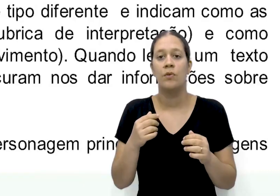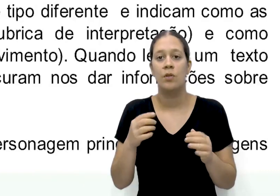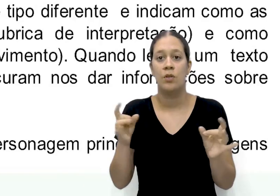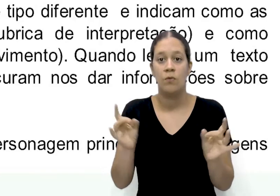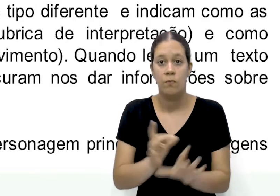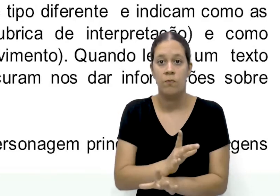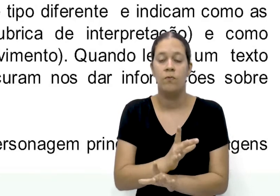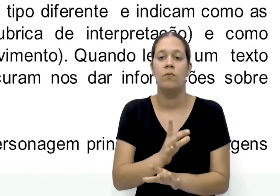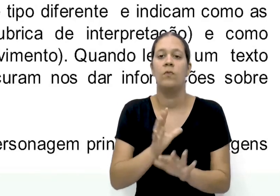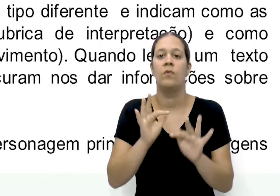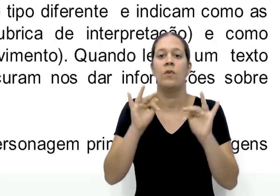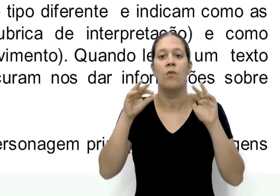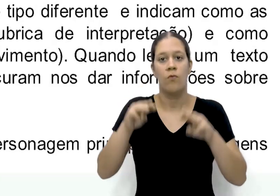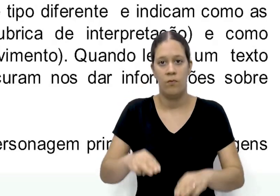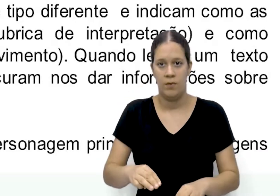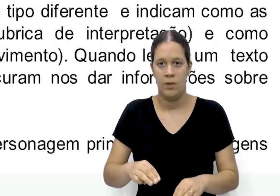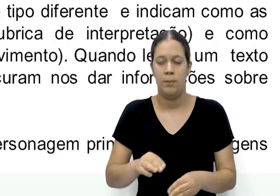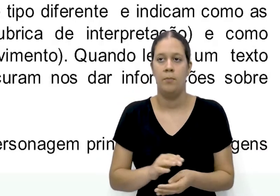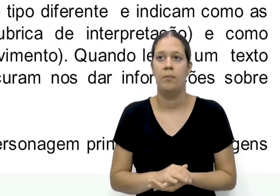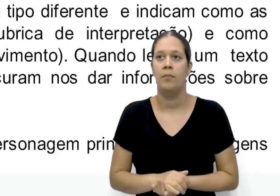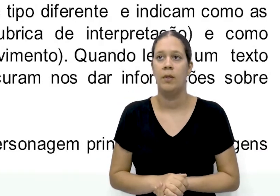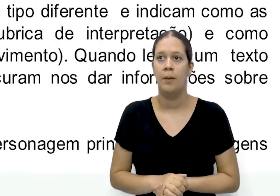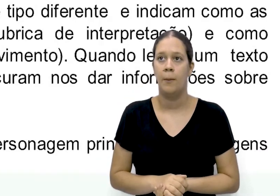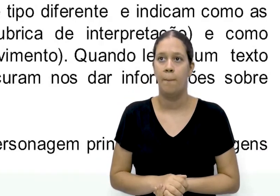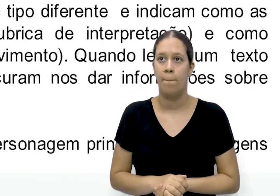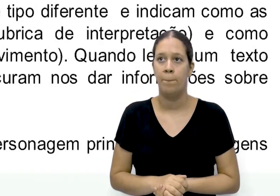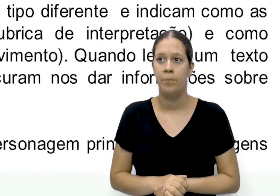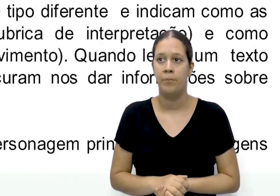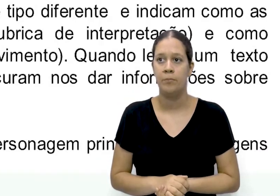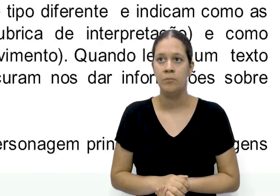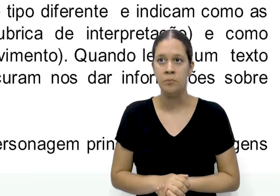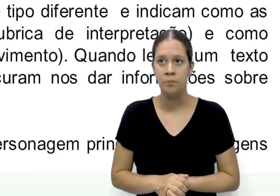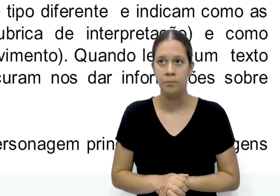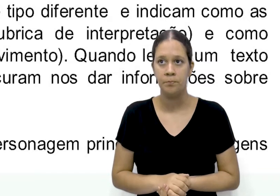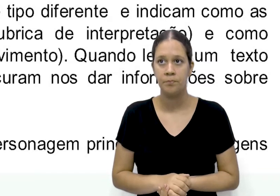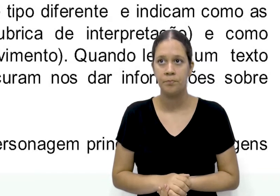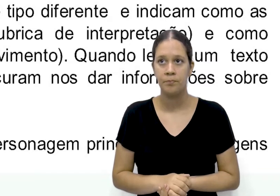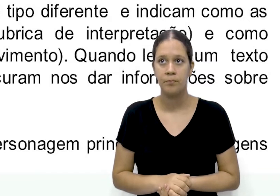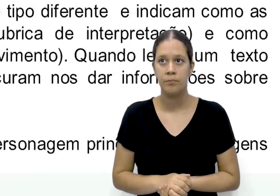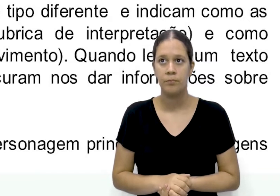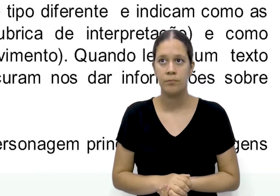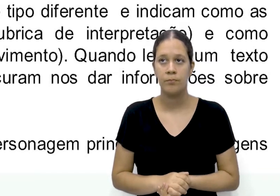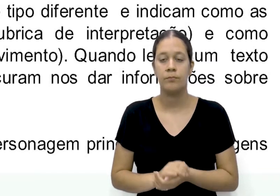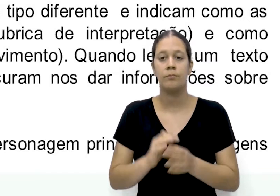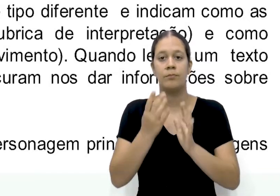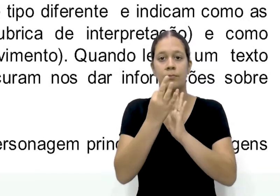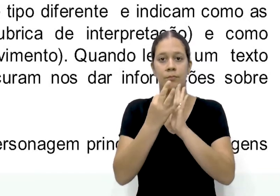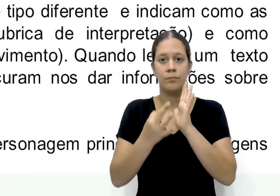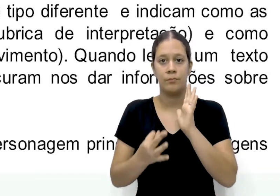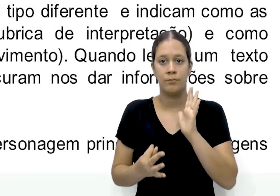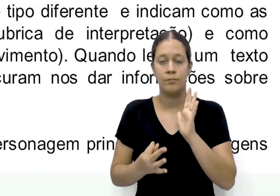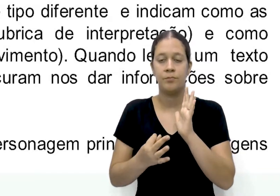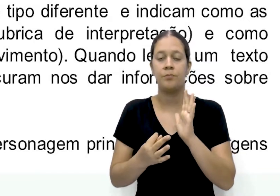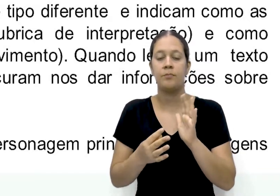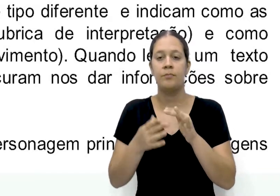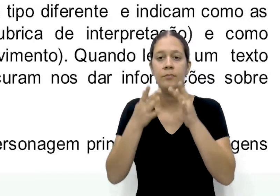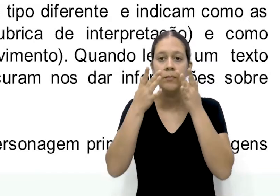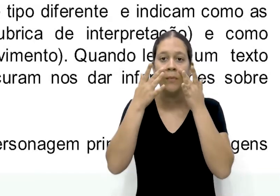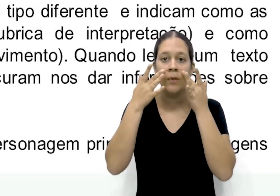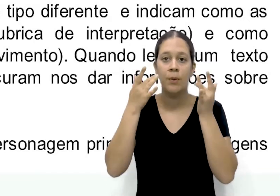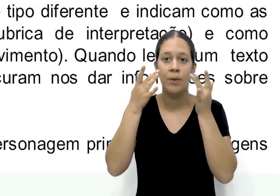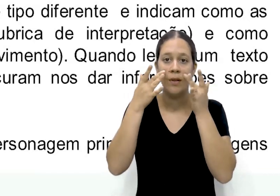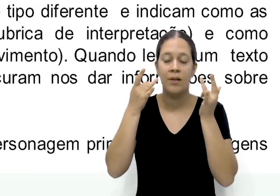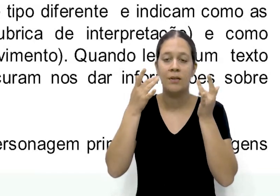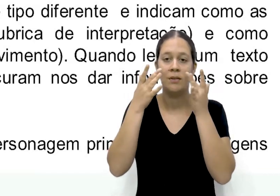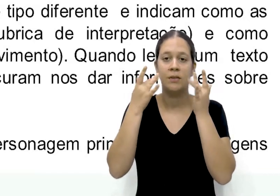ensaiada para ser encenada. Vai ter um monte de gente atrás do palco. Não